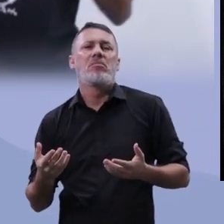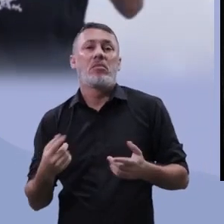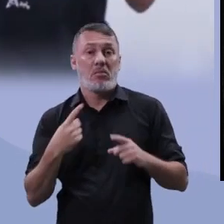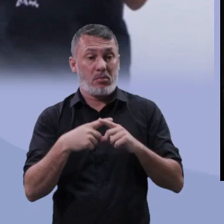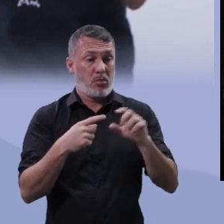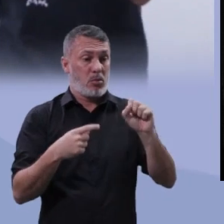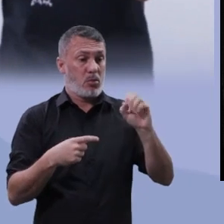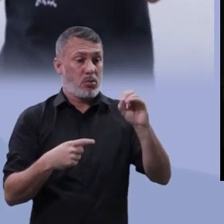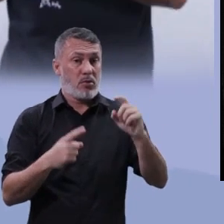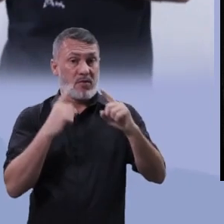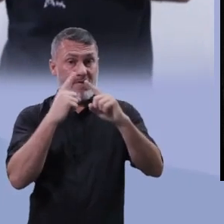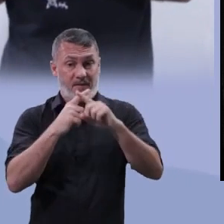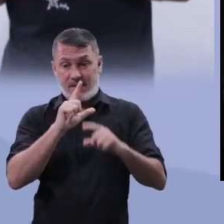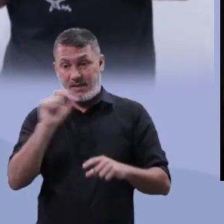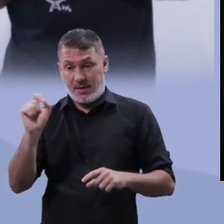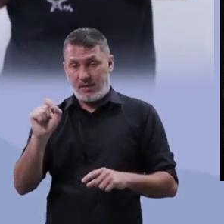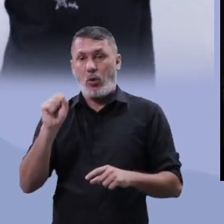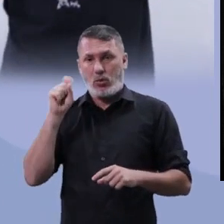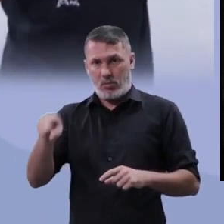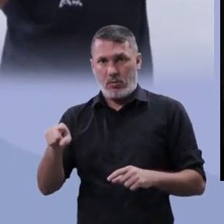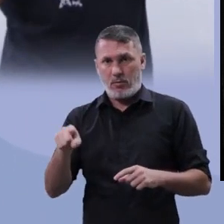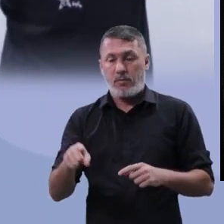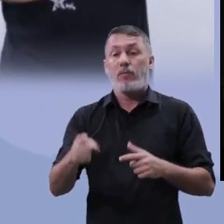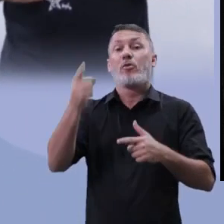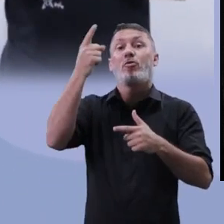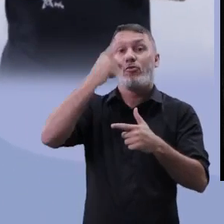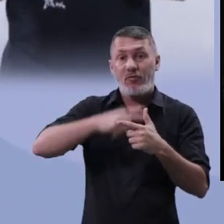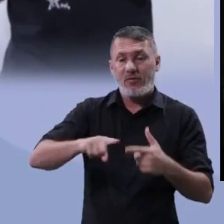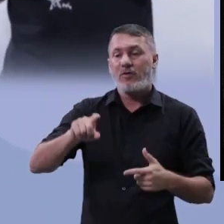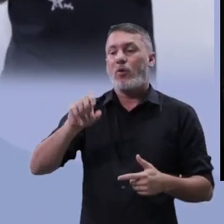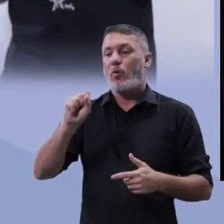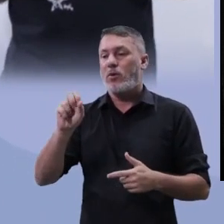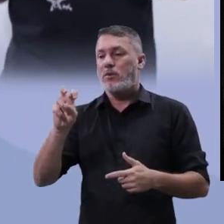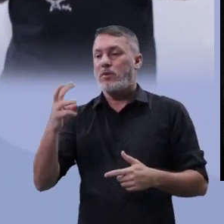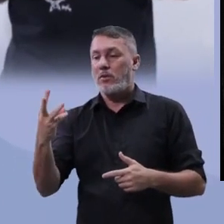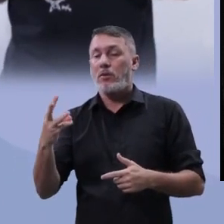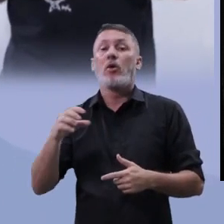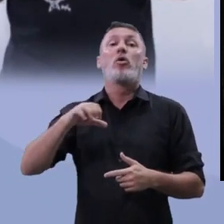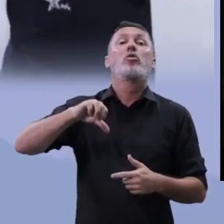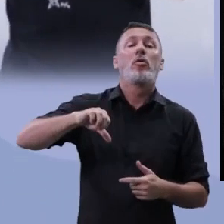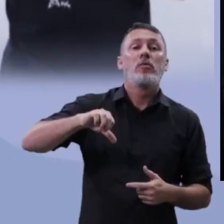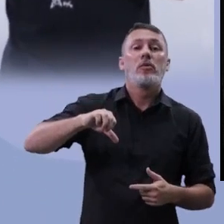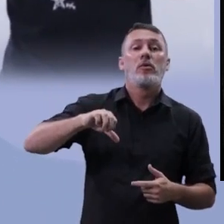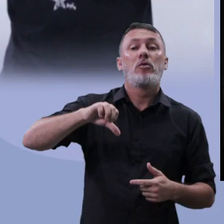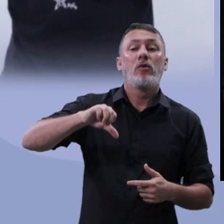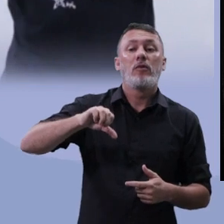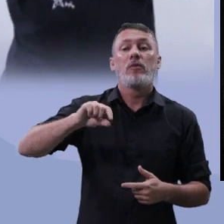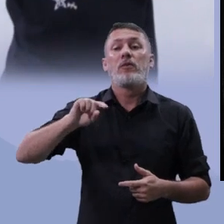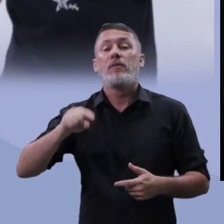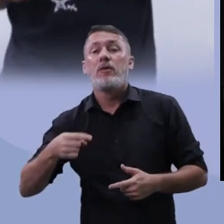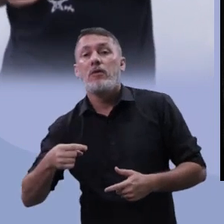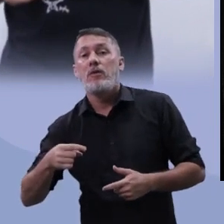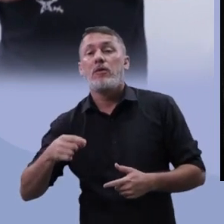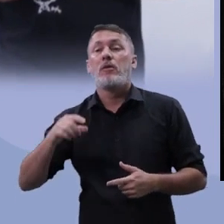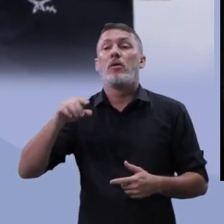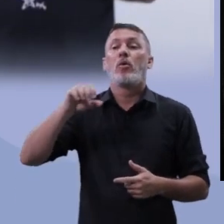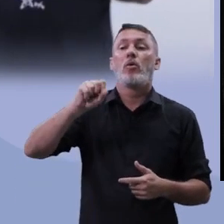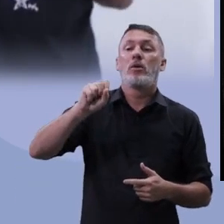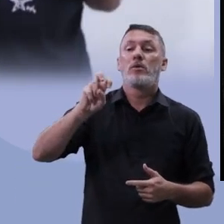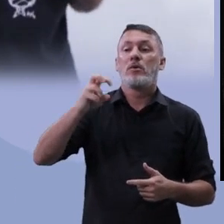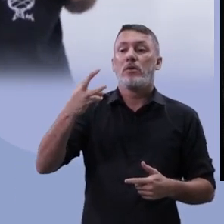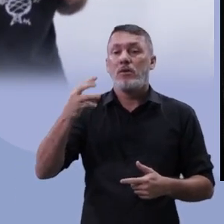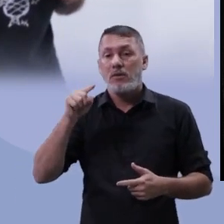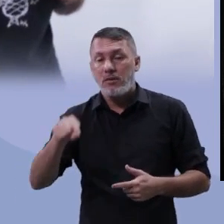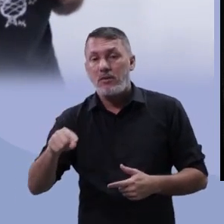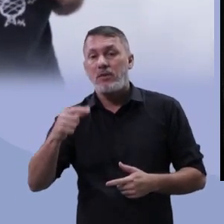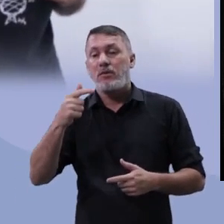9, eu fiz 80 vezes 100, 8 mil, aí eu dividi 8 mil por 853. Vai dar 9, 9 vezes